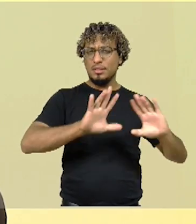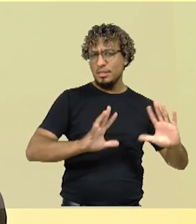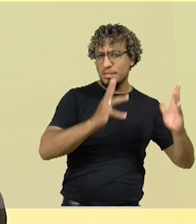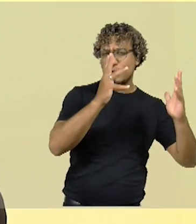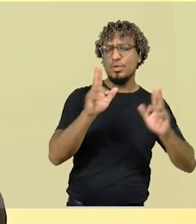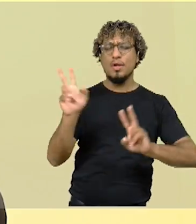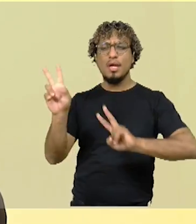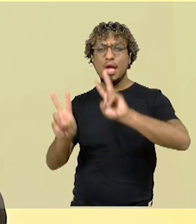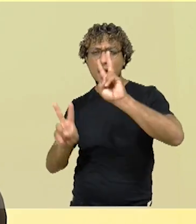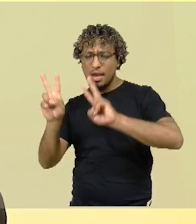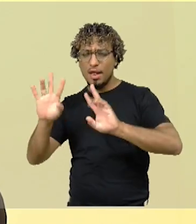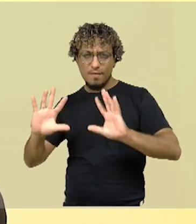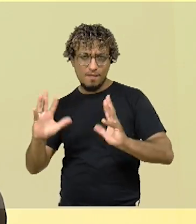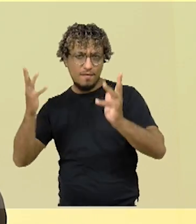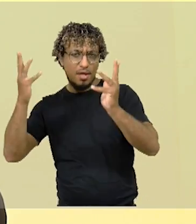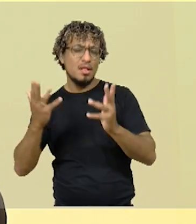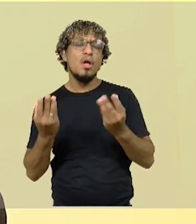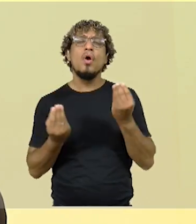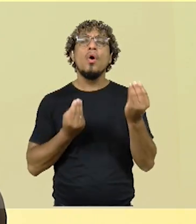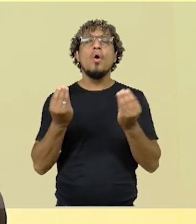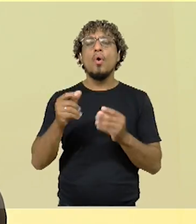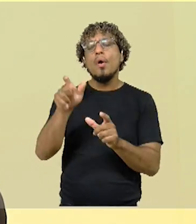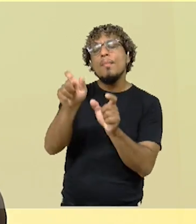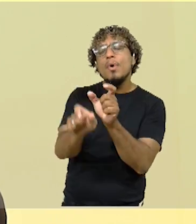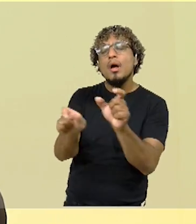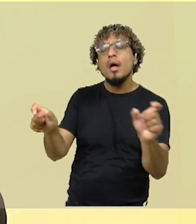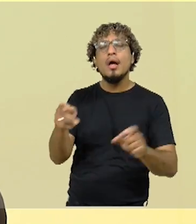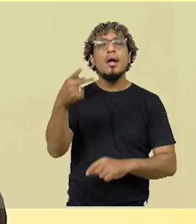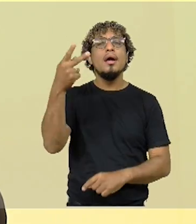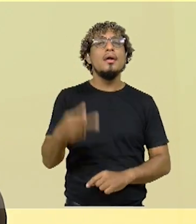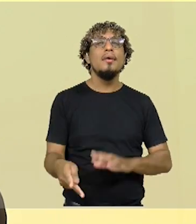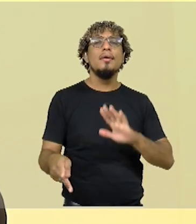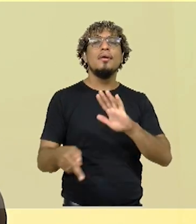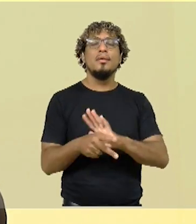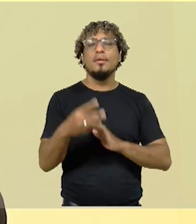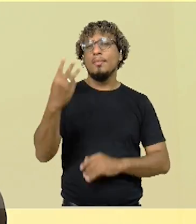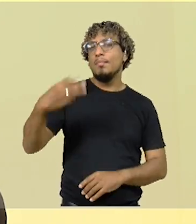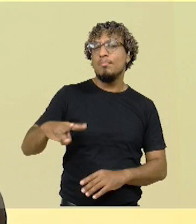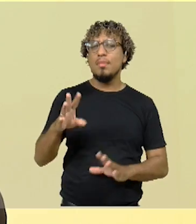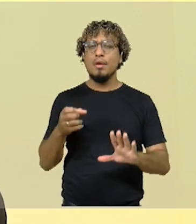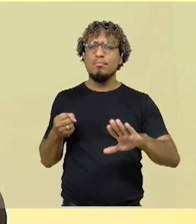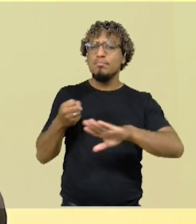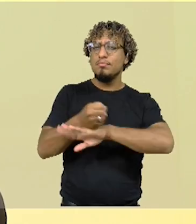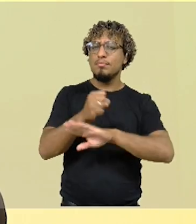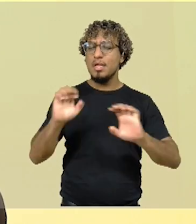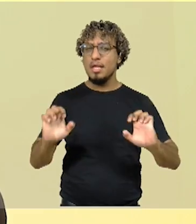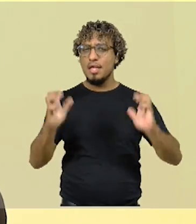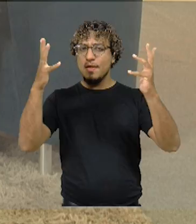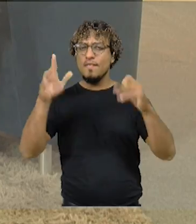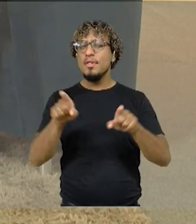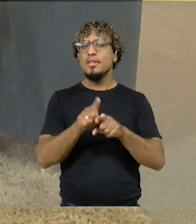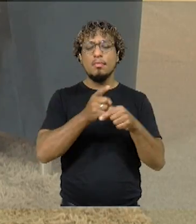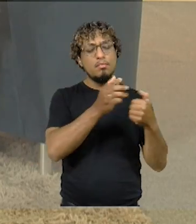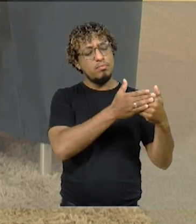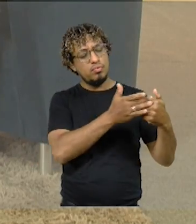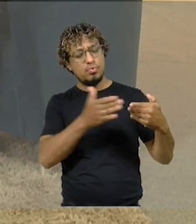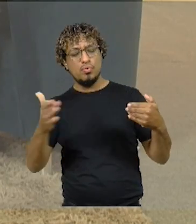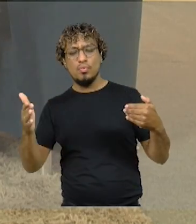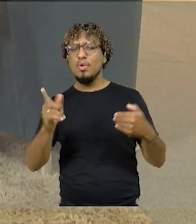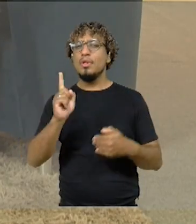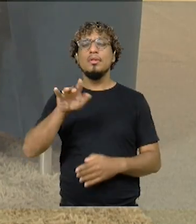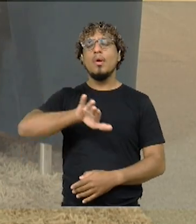poluídas do Brasil, tanto a poluição do ar, como a poluição dos rios, a poluição de todo o Golfão, da Baía de